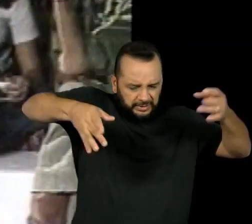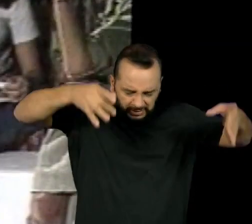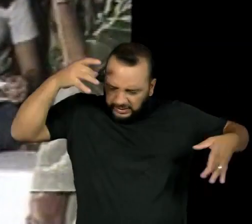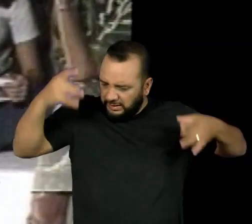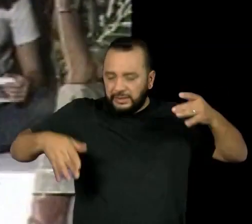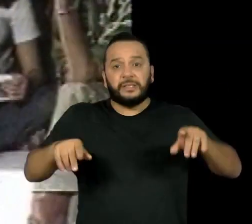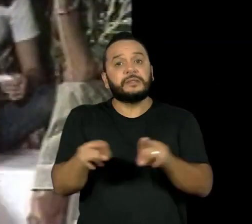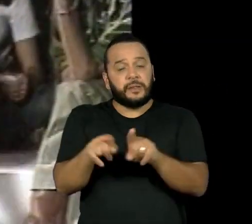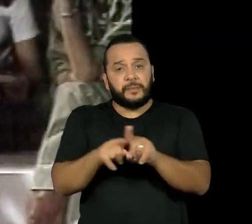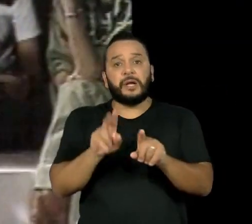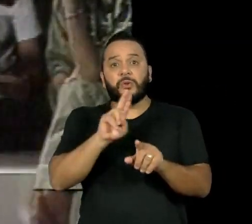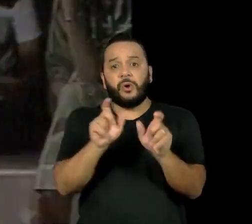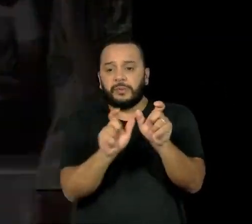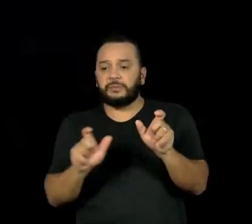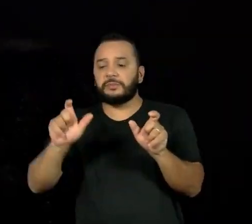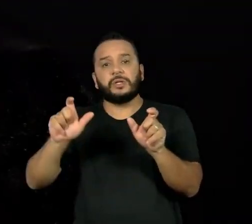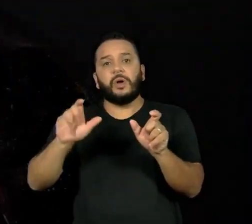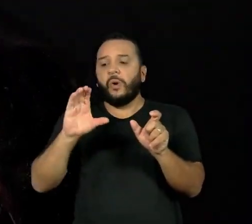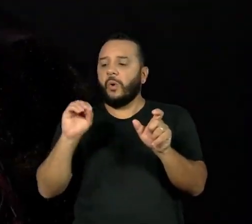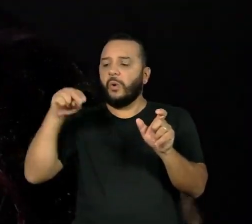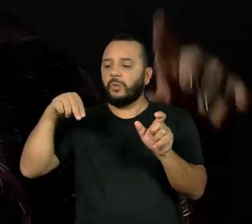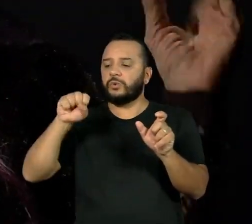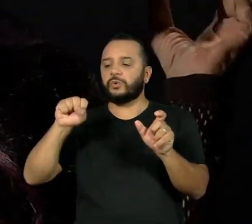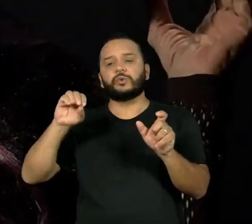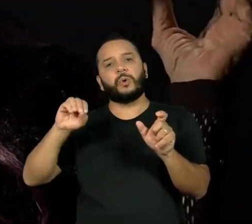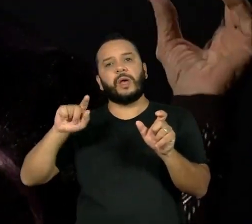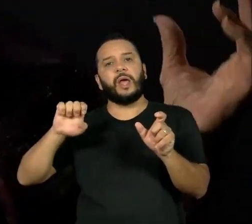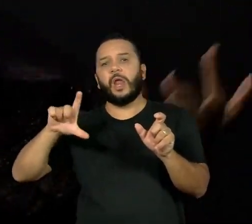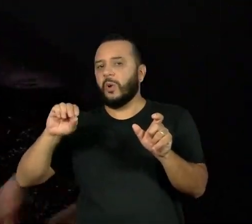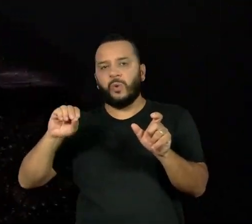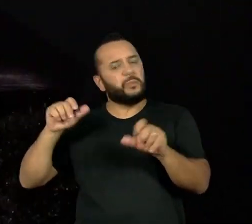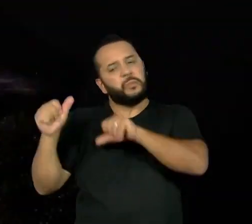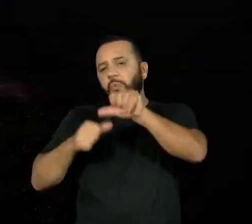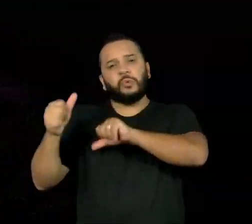Deixou de ser Consuelo e passou a ser do Brasil.